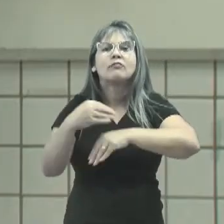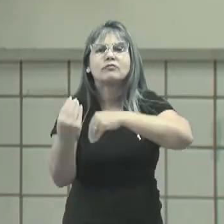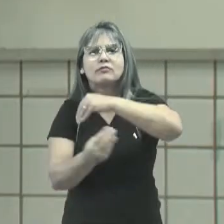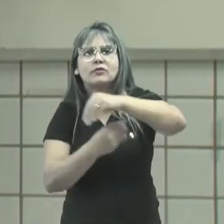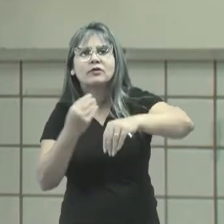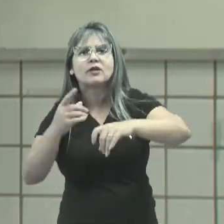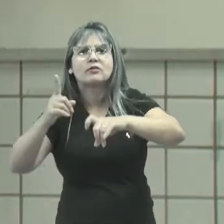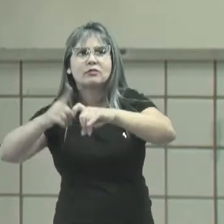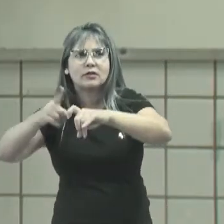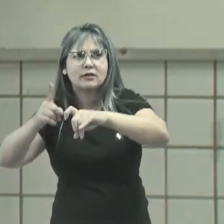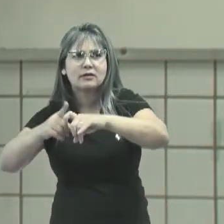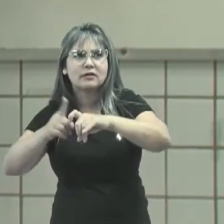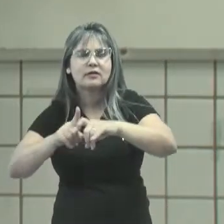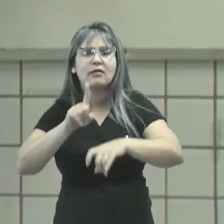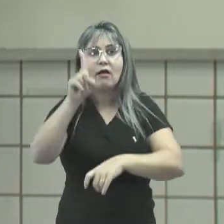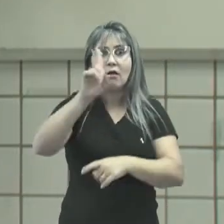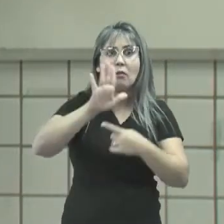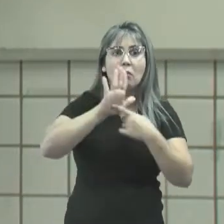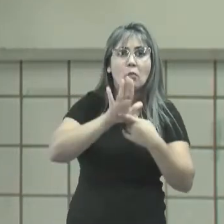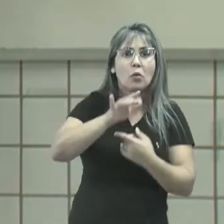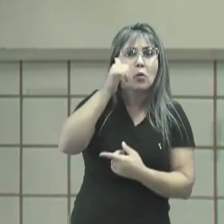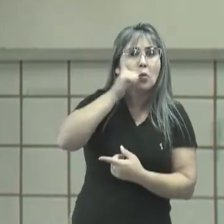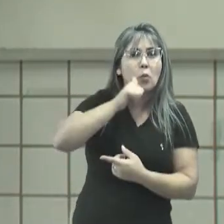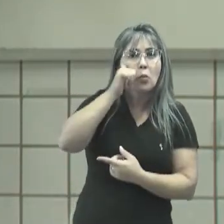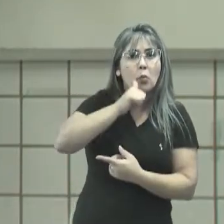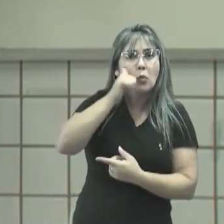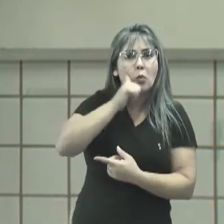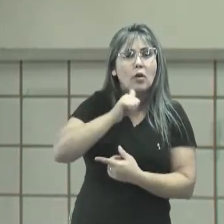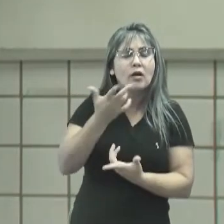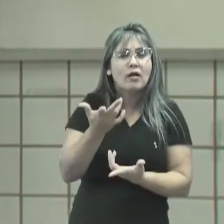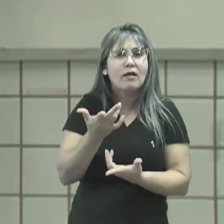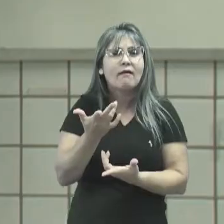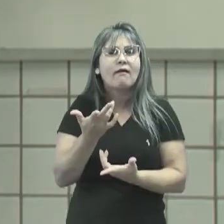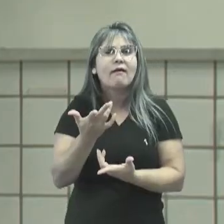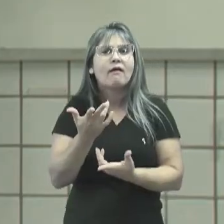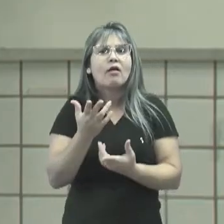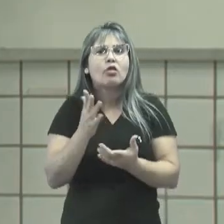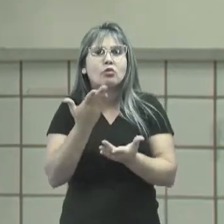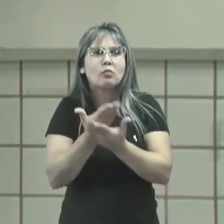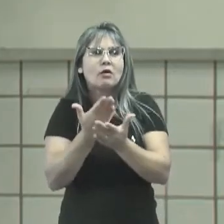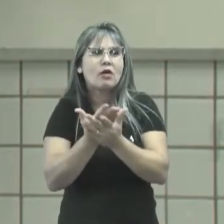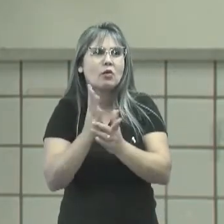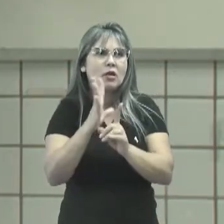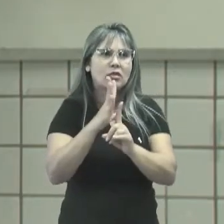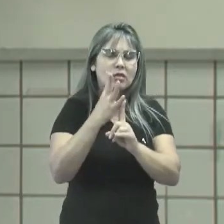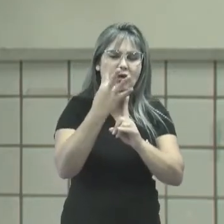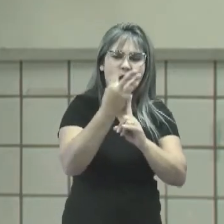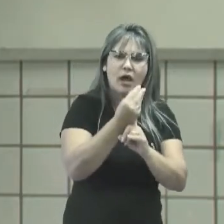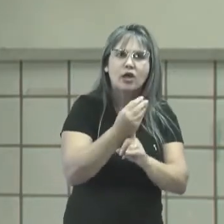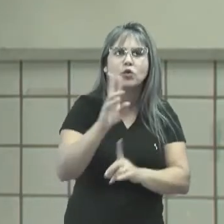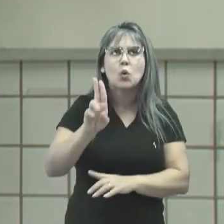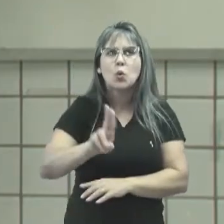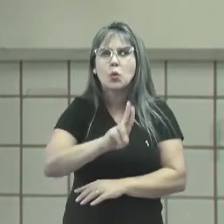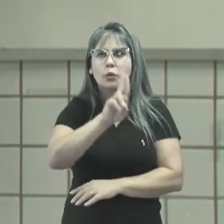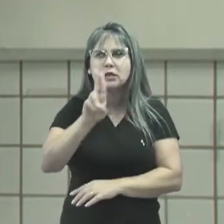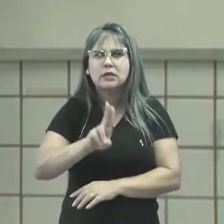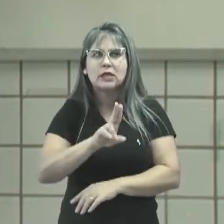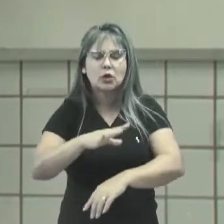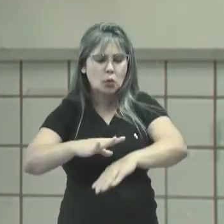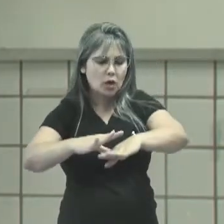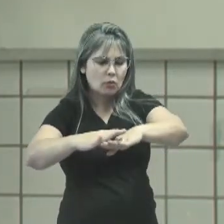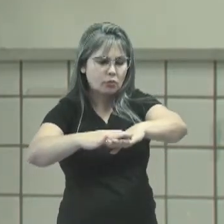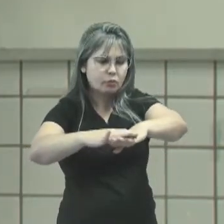de arte, né? Utilizando aí uma prótese de dedos, né? Para poder